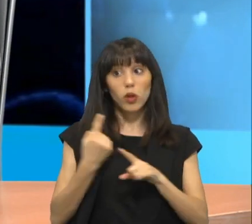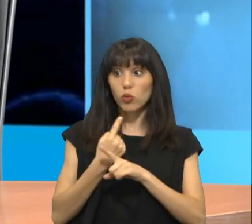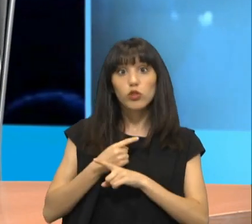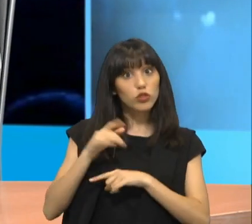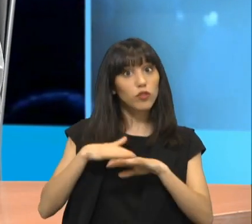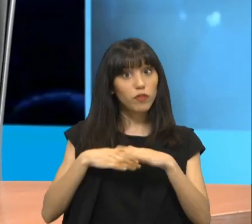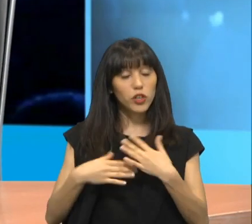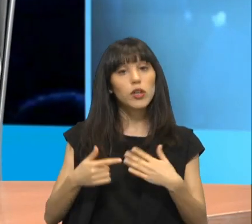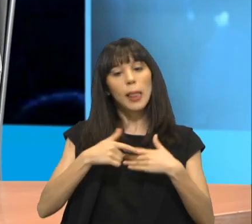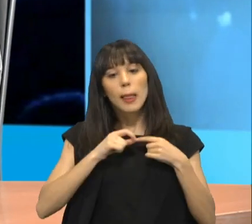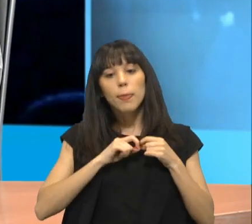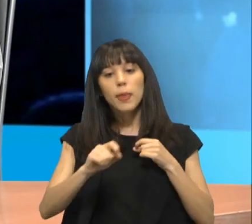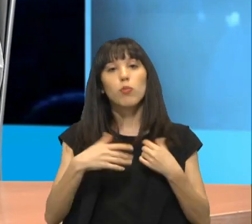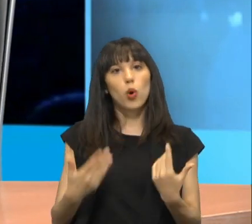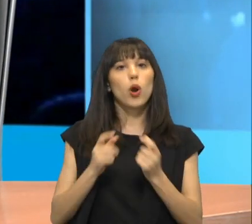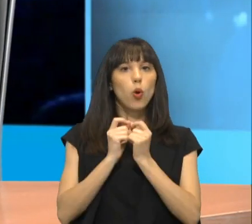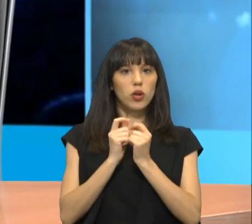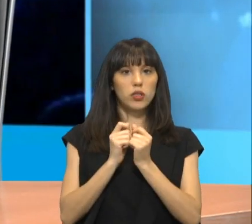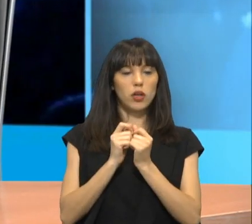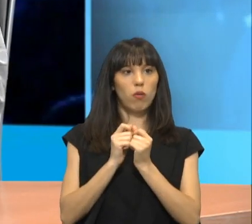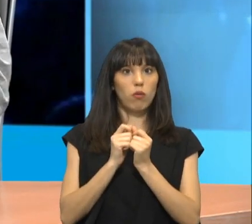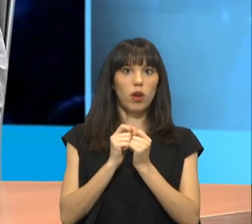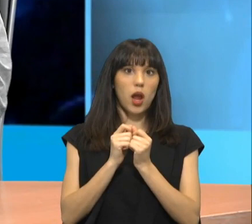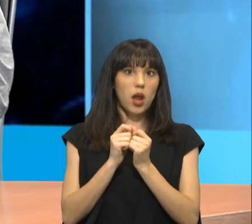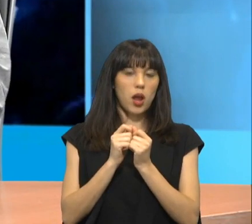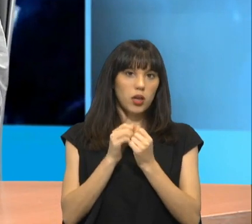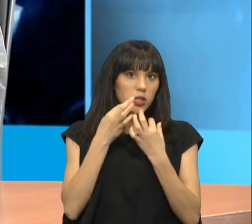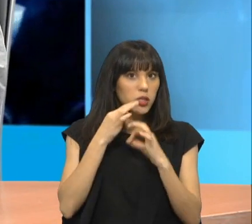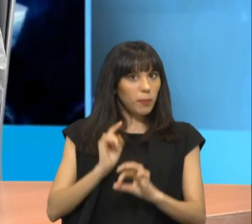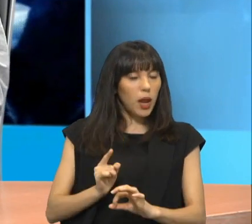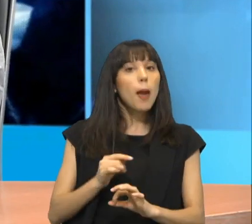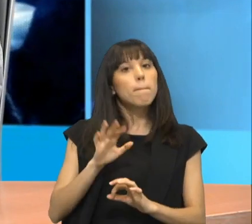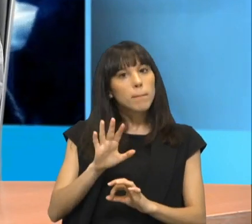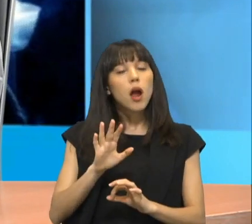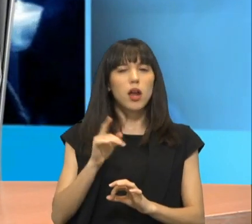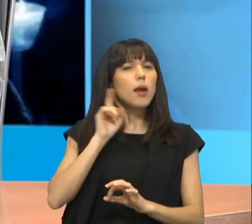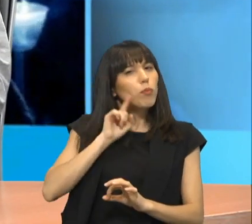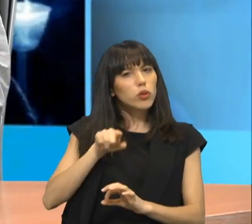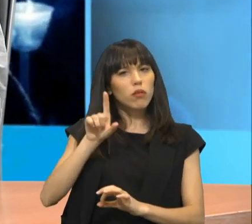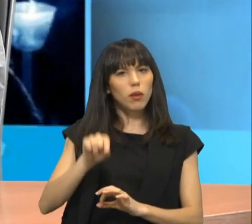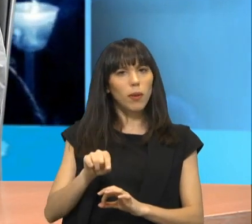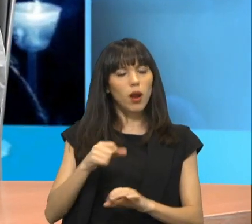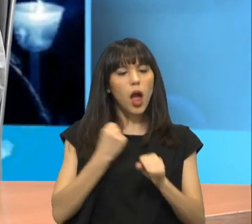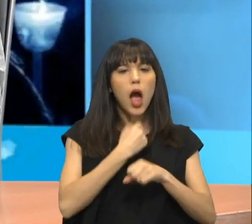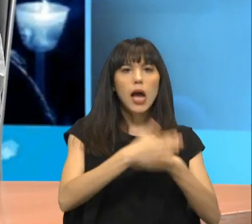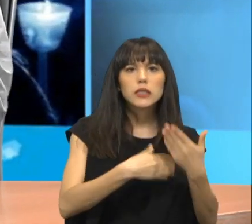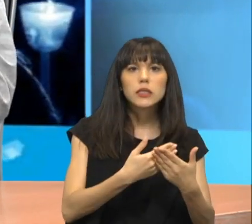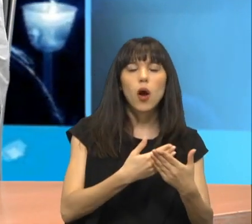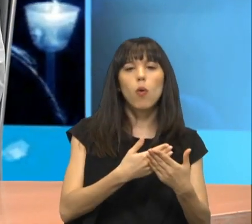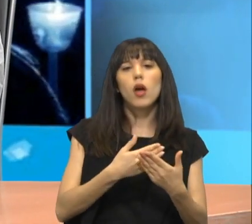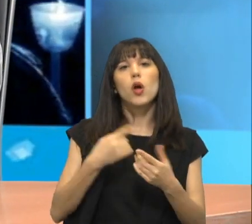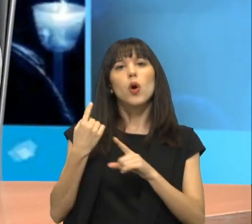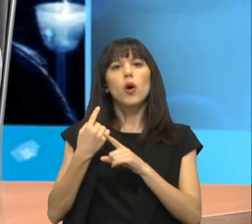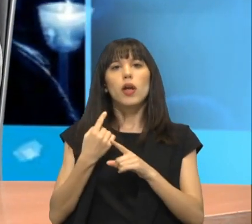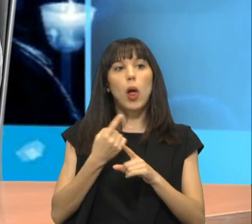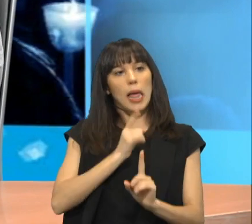é um momento simbólico, que é importante também, ou seja, não podemos dissociar as ações mais simbólicas das ações